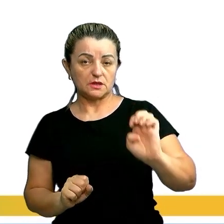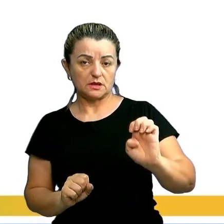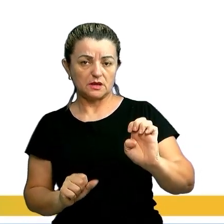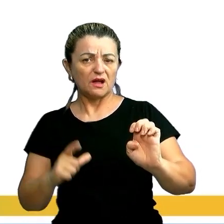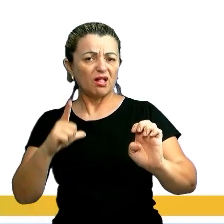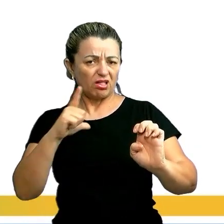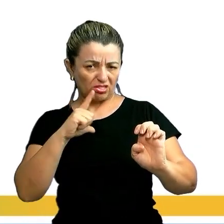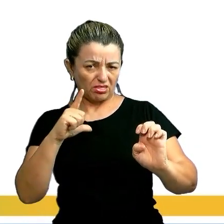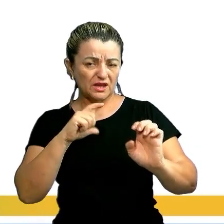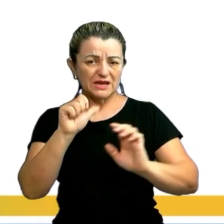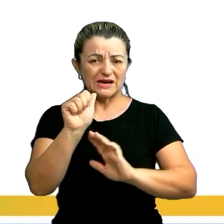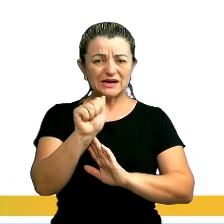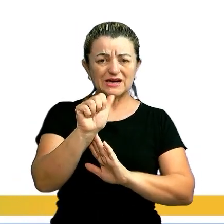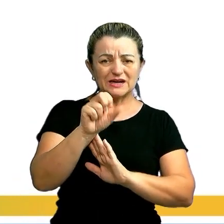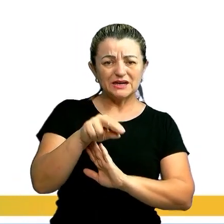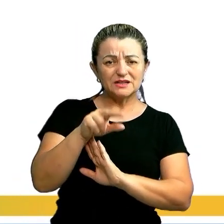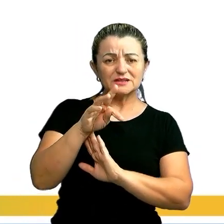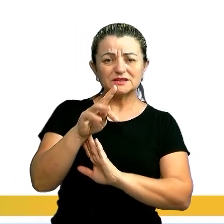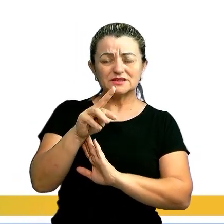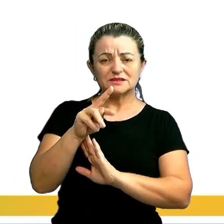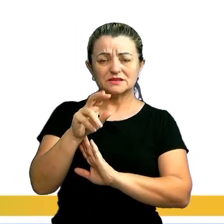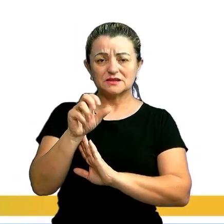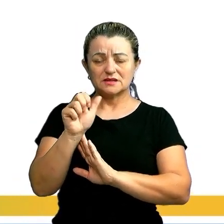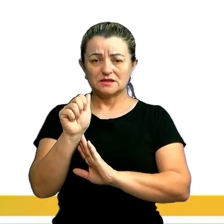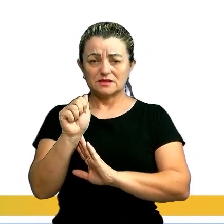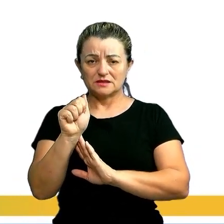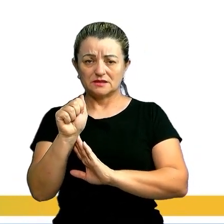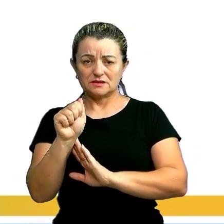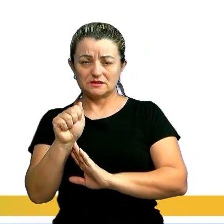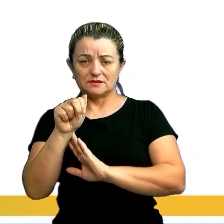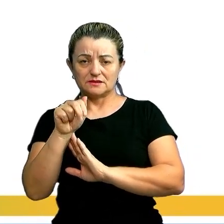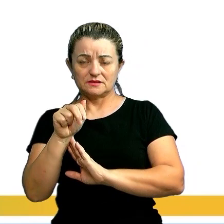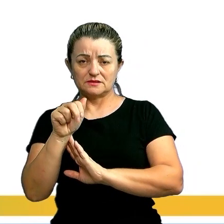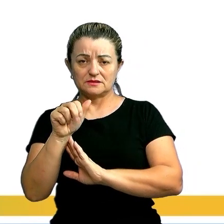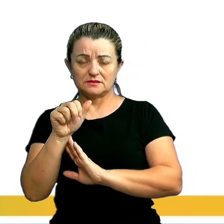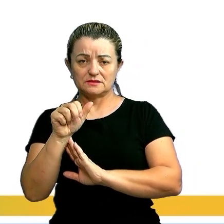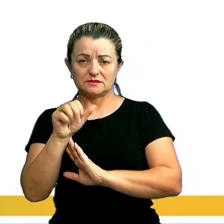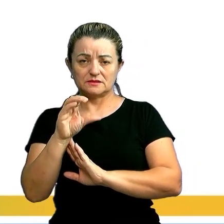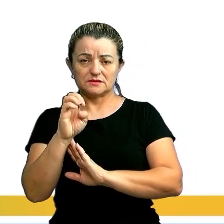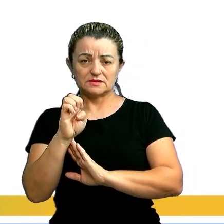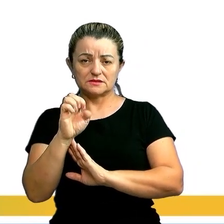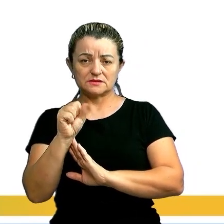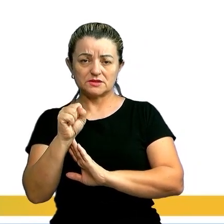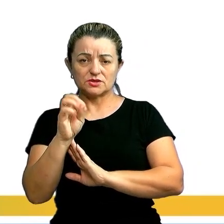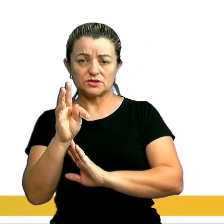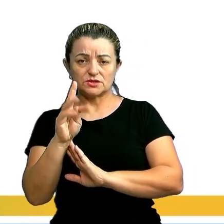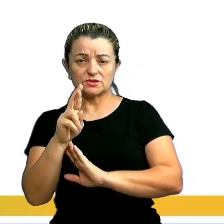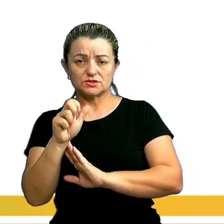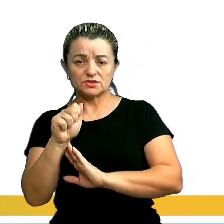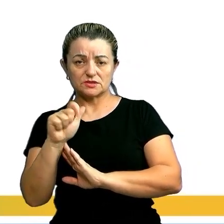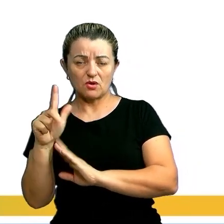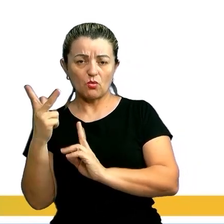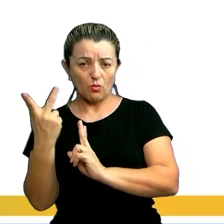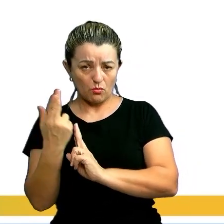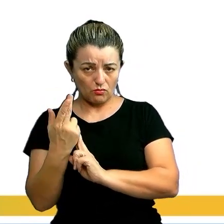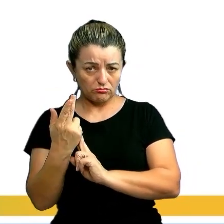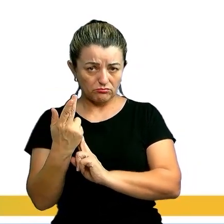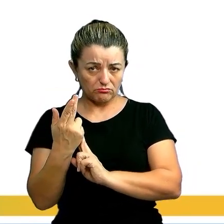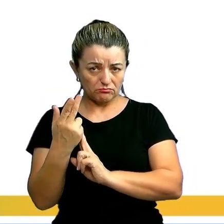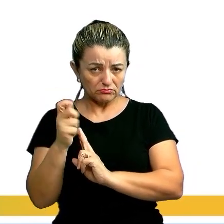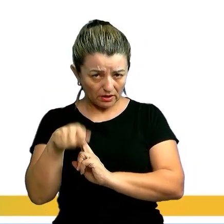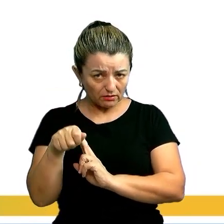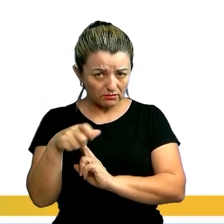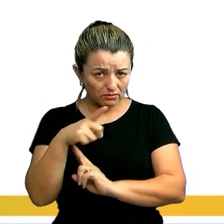comum exclusivo? O A também, né? Mas B, C, D e E apresentam um ancestral